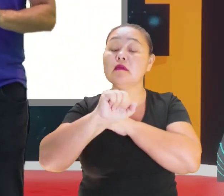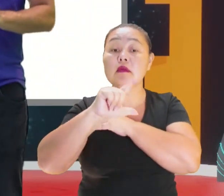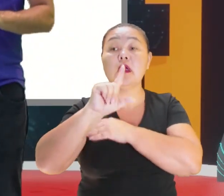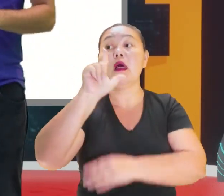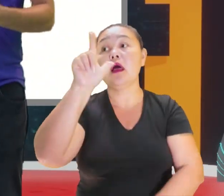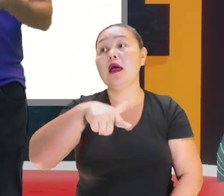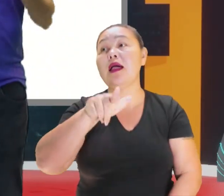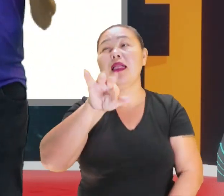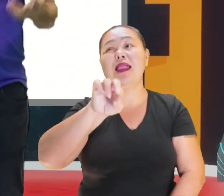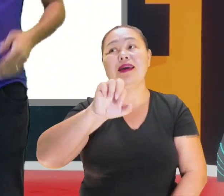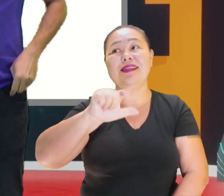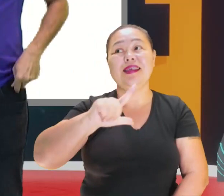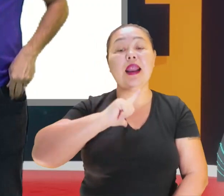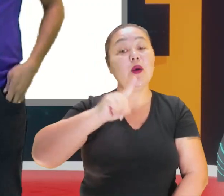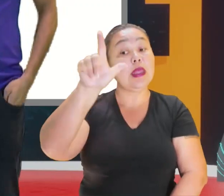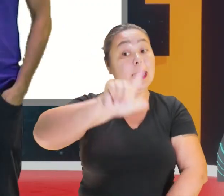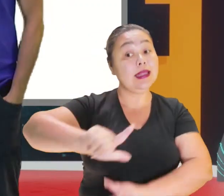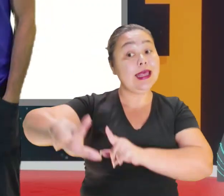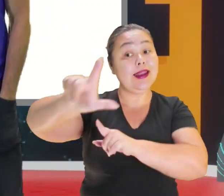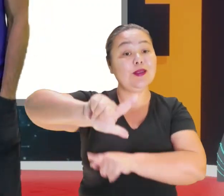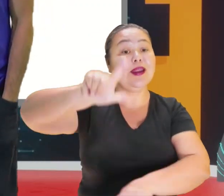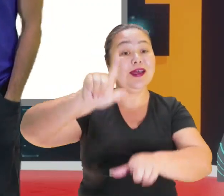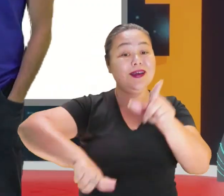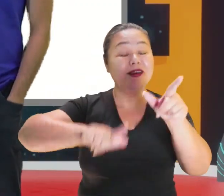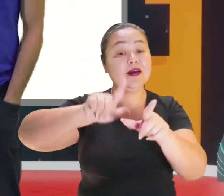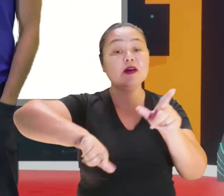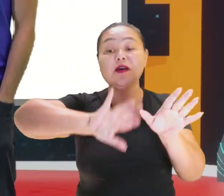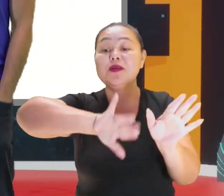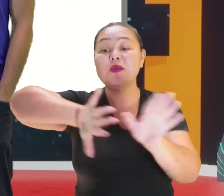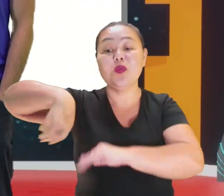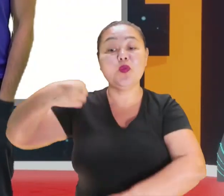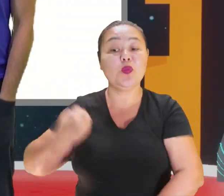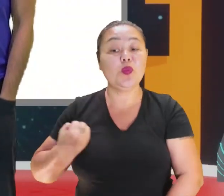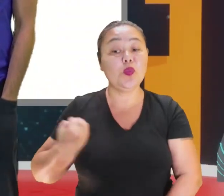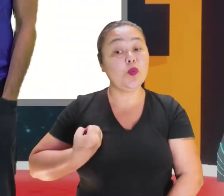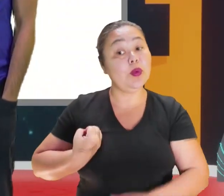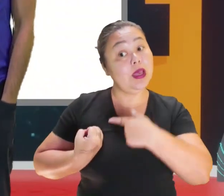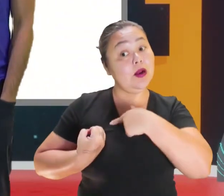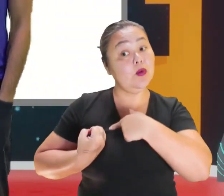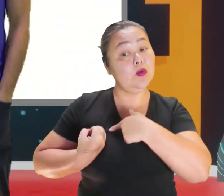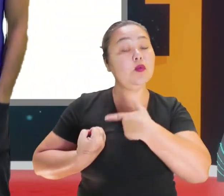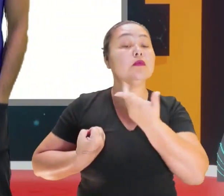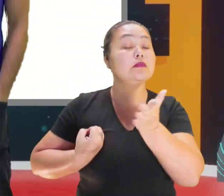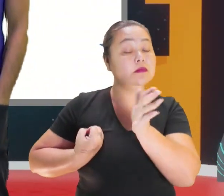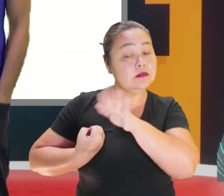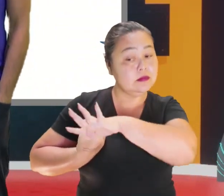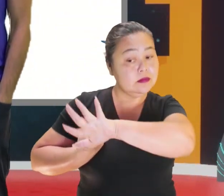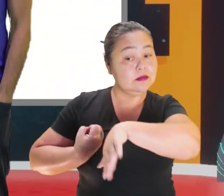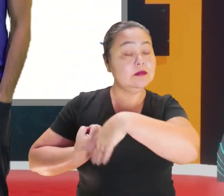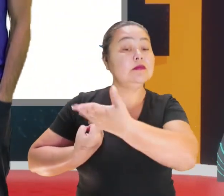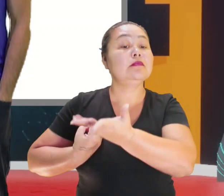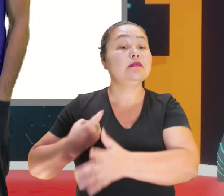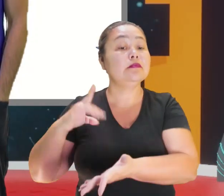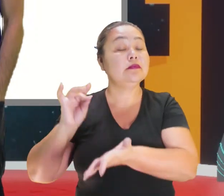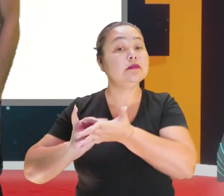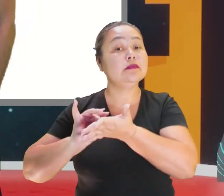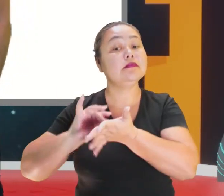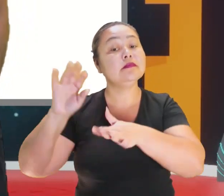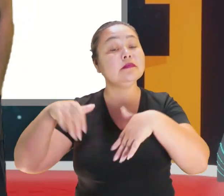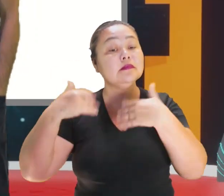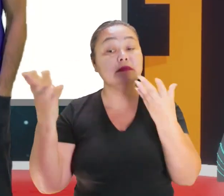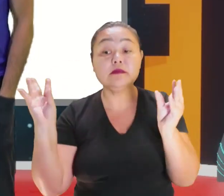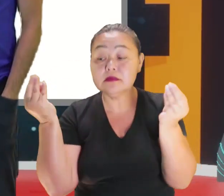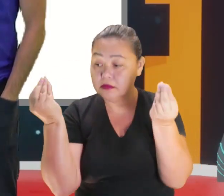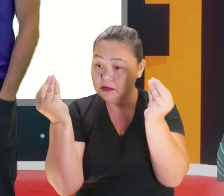já diz, né? Já vem da literatura, isso. É letra. E a parte numérica, numeral, né? Vem da parte dos números mesmo. E quando a